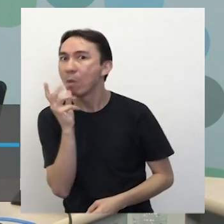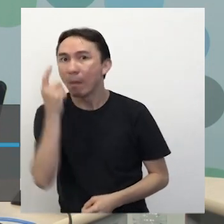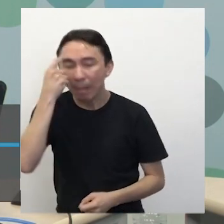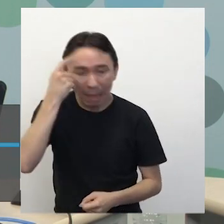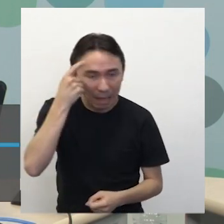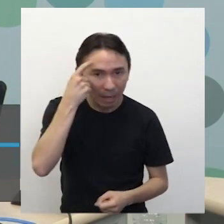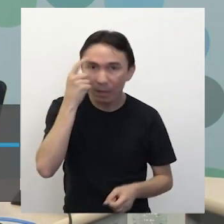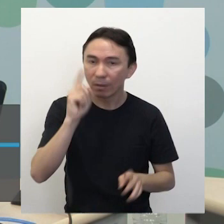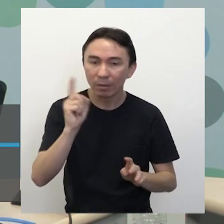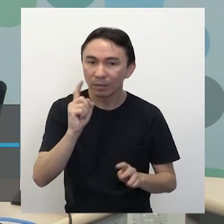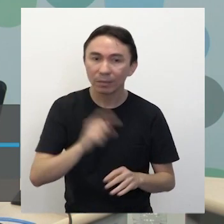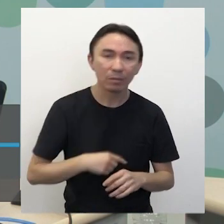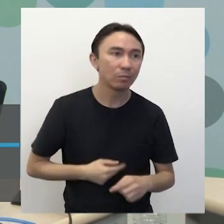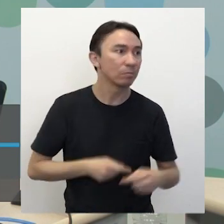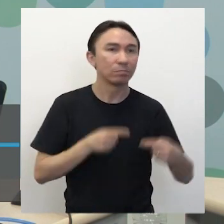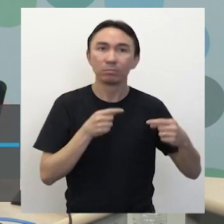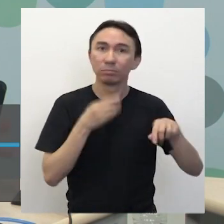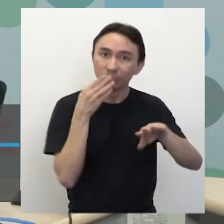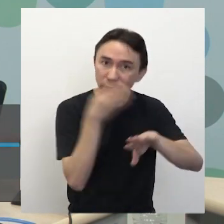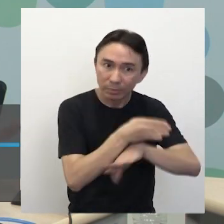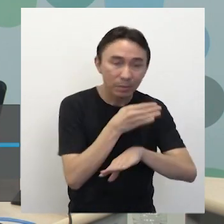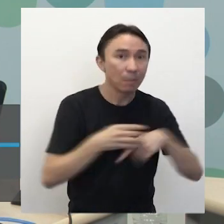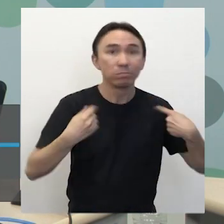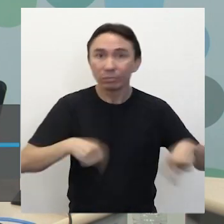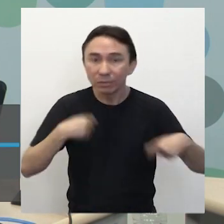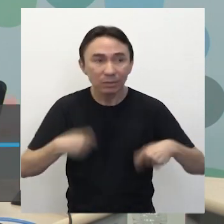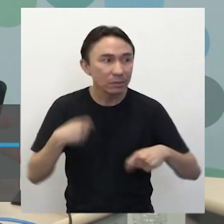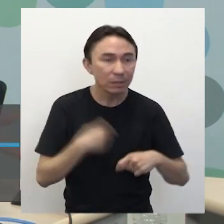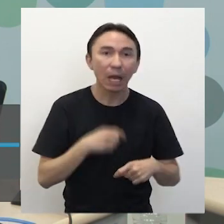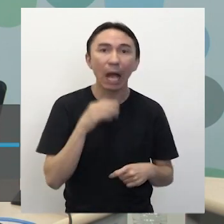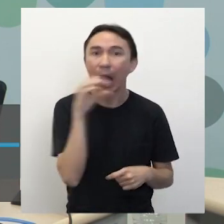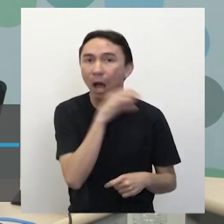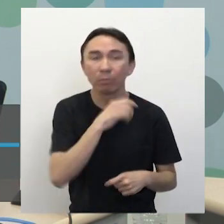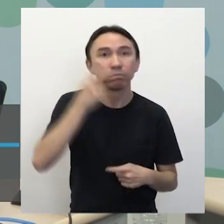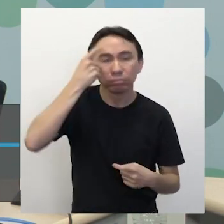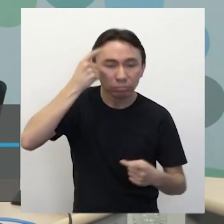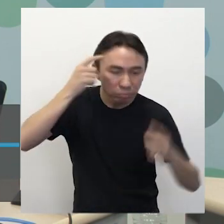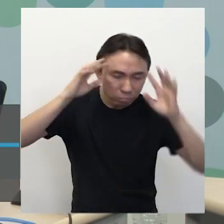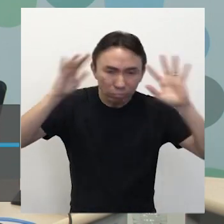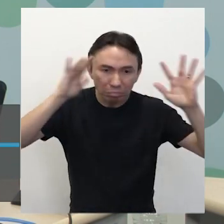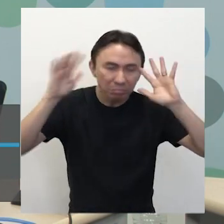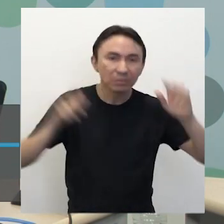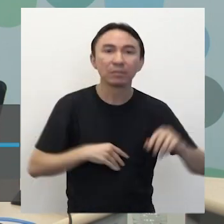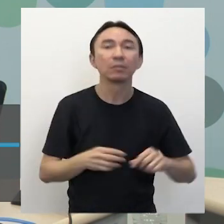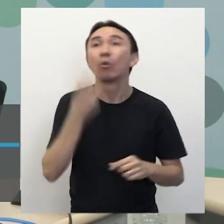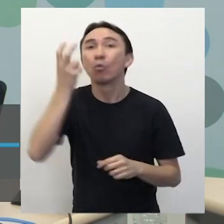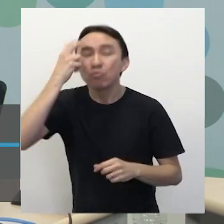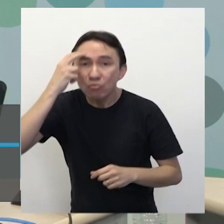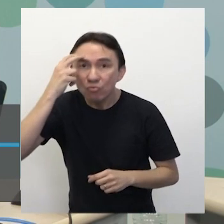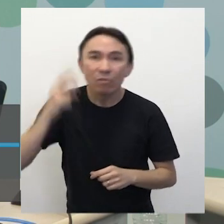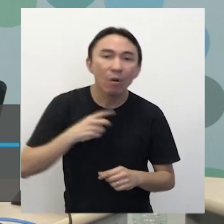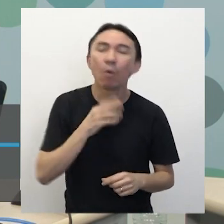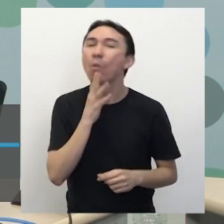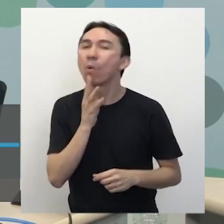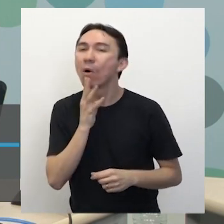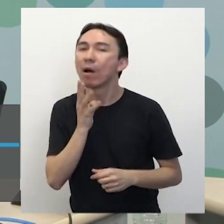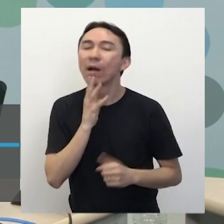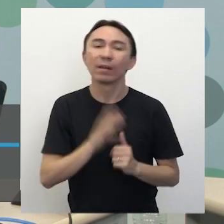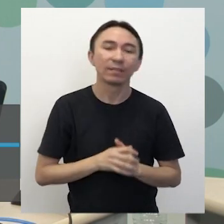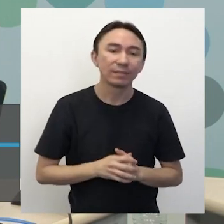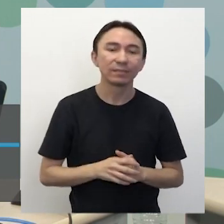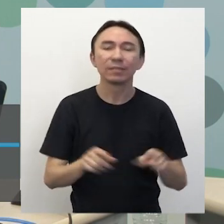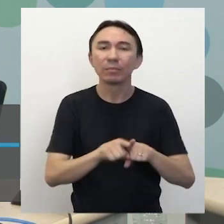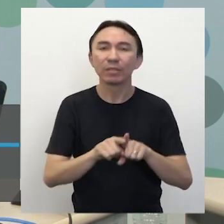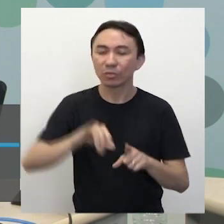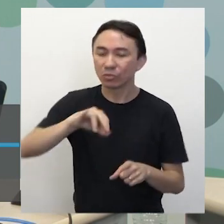meu Deus, você tem que pensar muito rápido. Conhecer a cultura, ter um vocabulário extenso, a Luciana falou. O João Vitor falou da questão de ter a noção